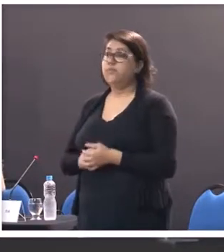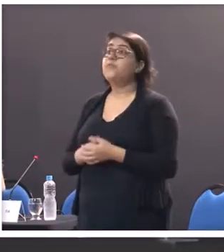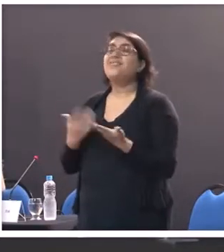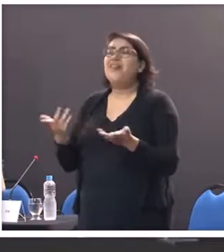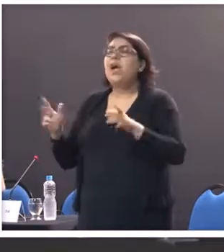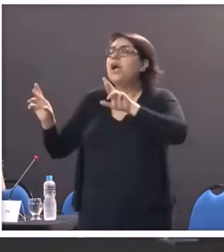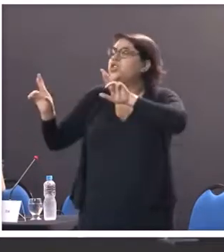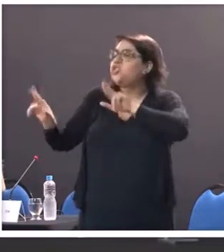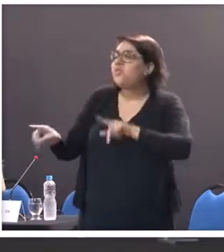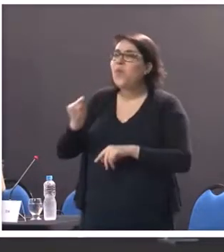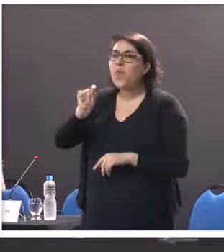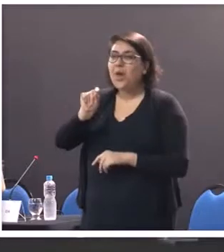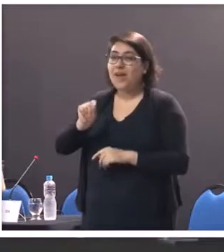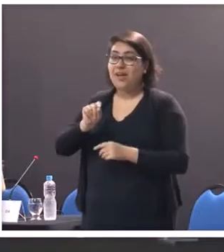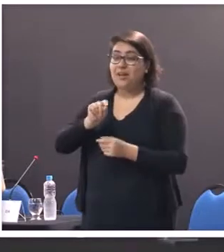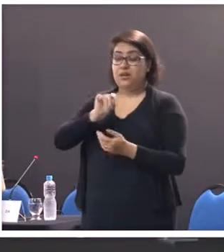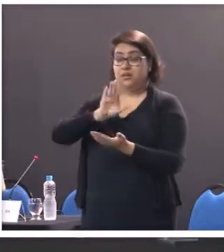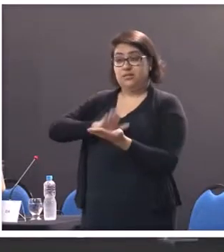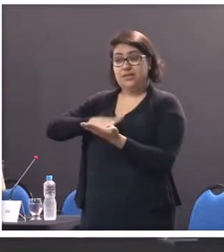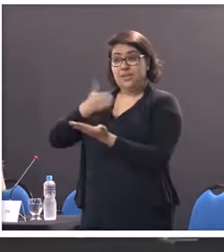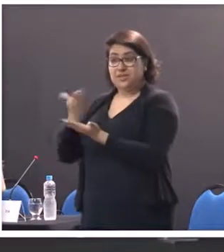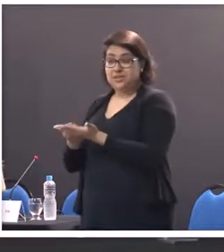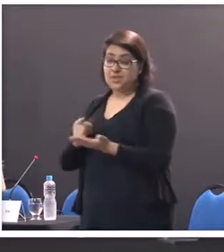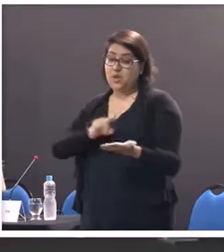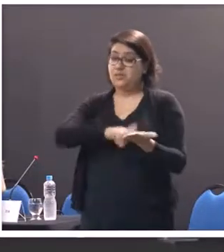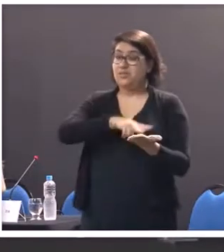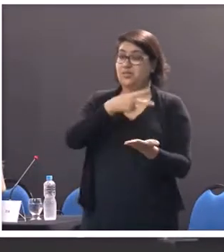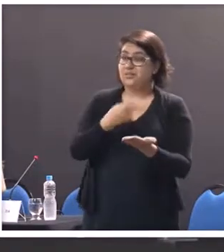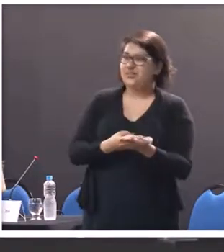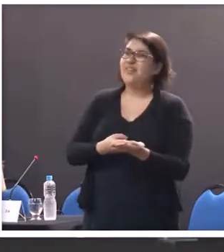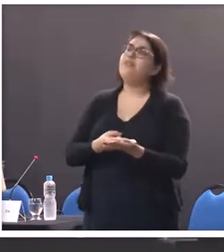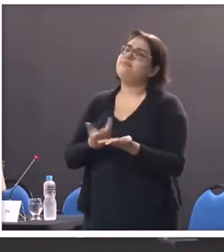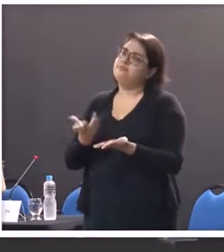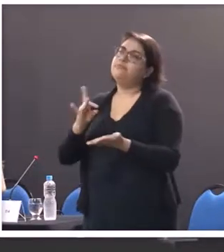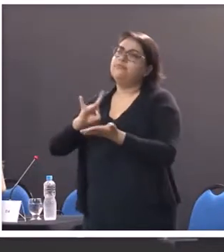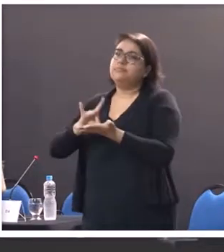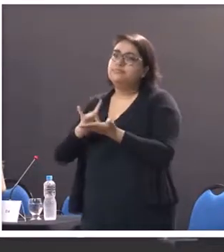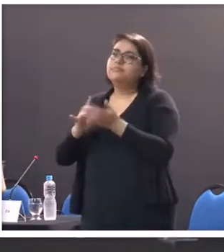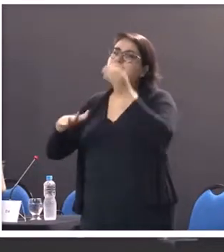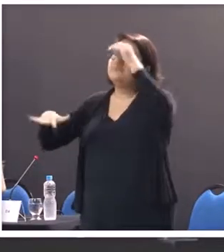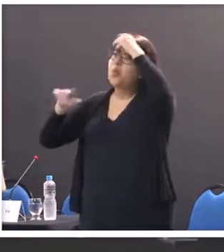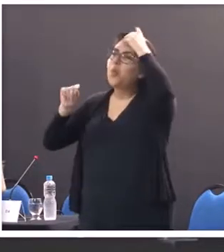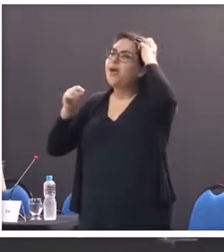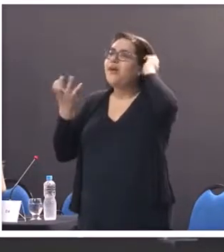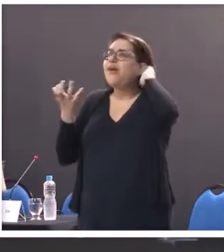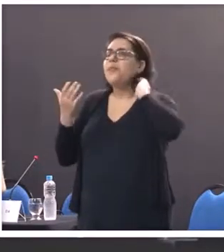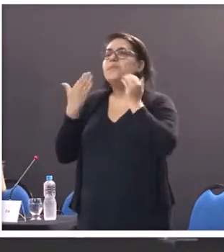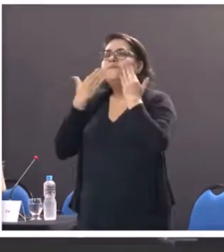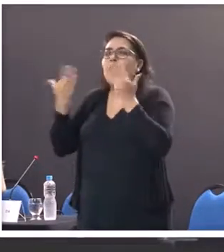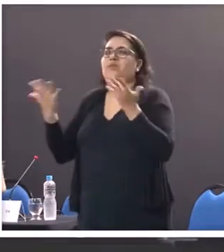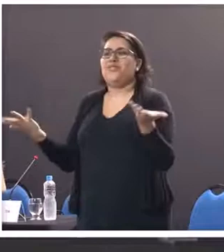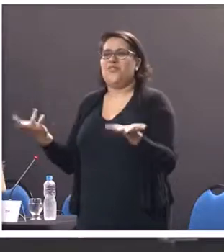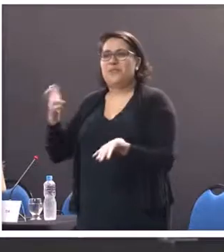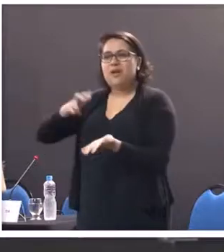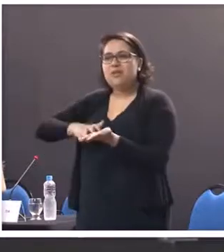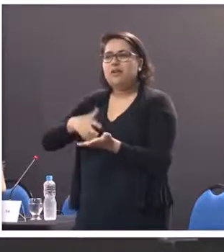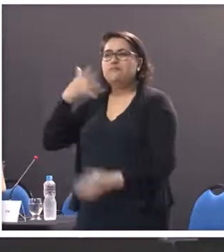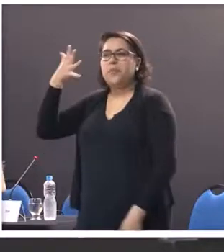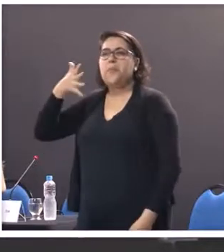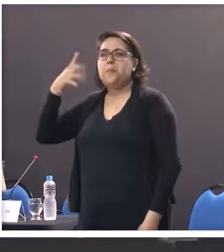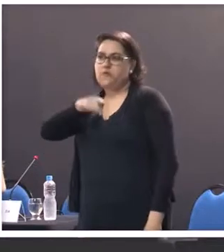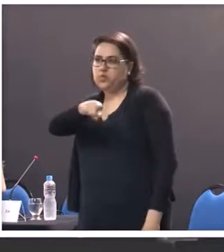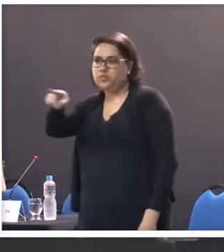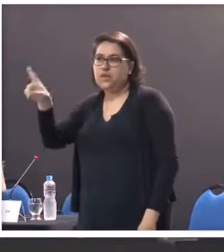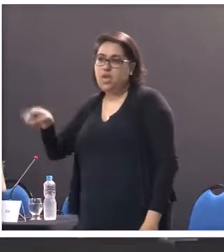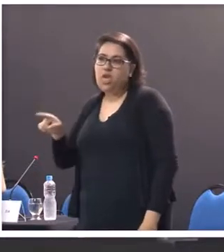Então a diferença de interpretação para tradução, dentro do que nós nos propomos aqui a trazer nessa manhã, para conversar com vocês,